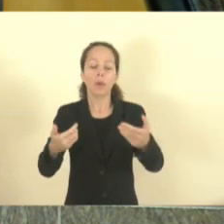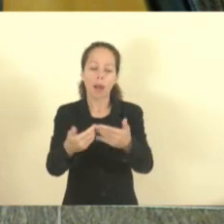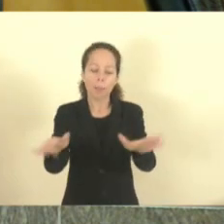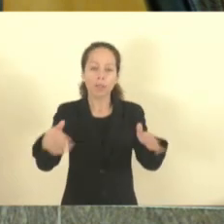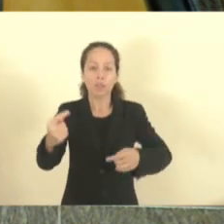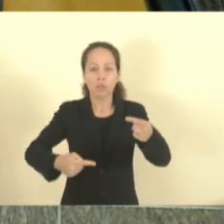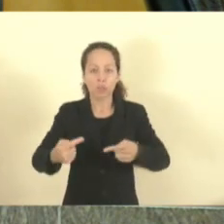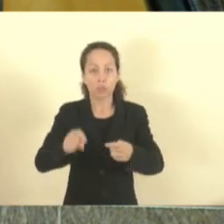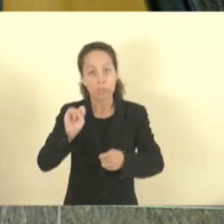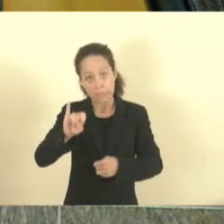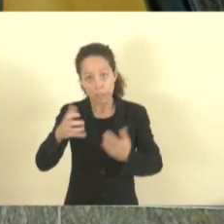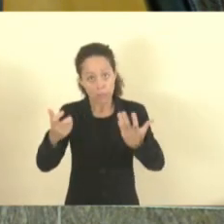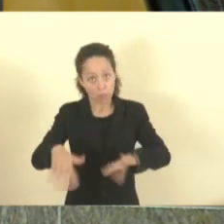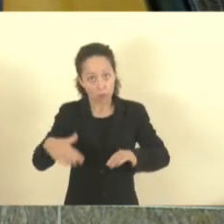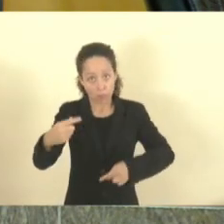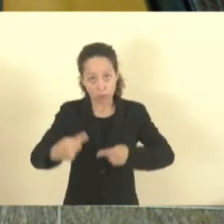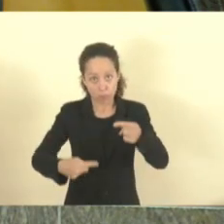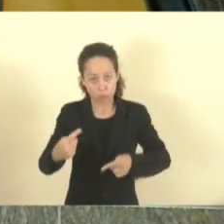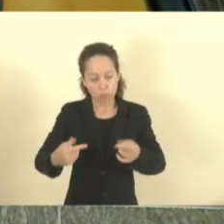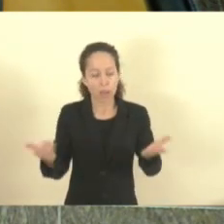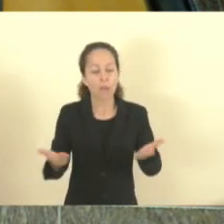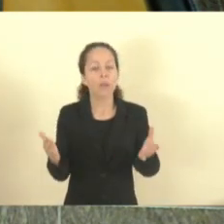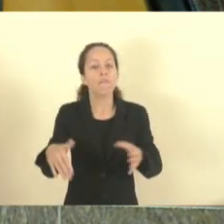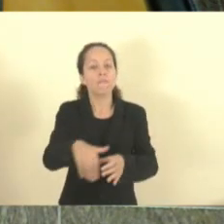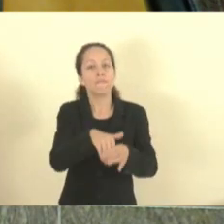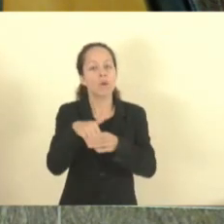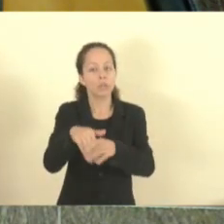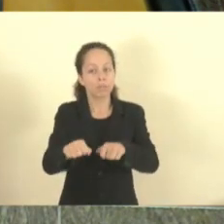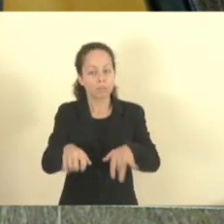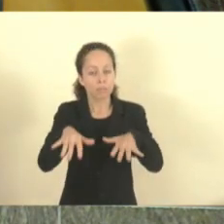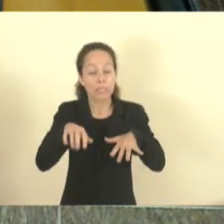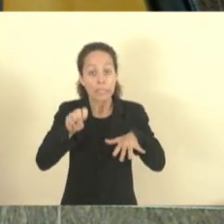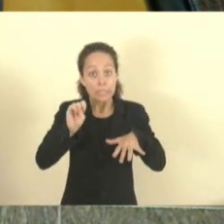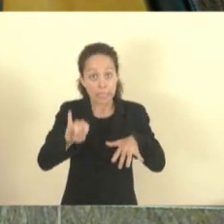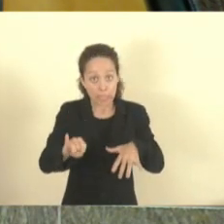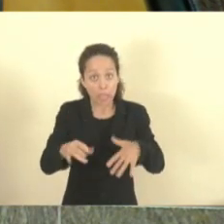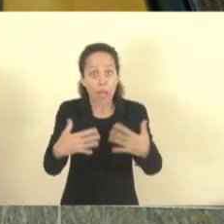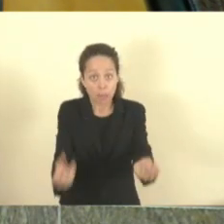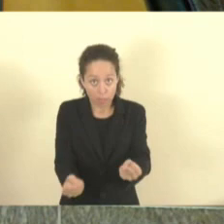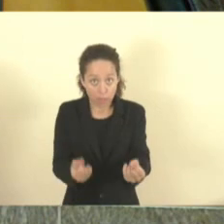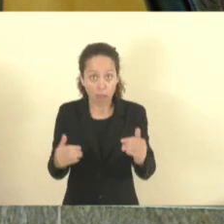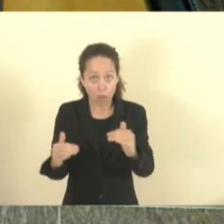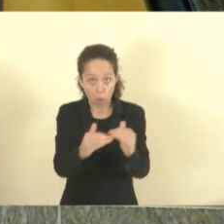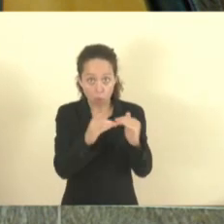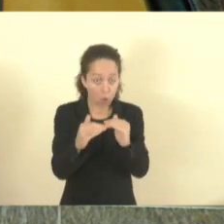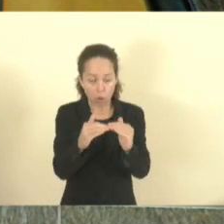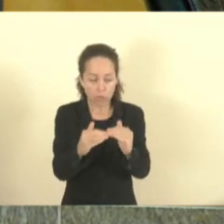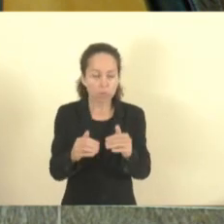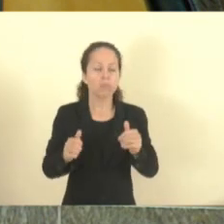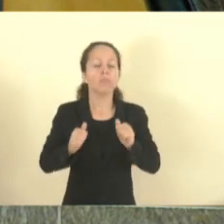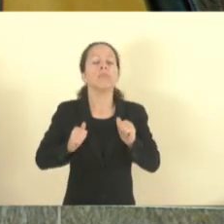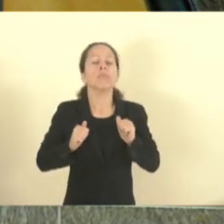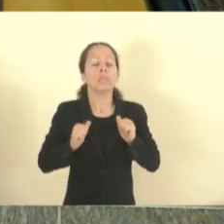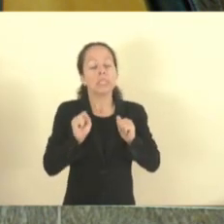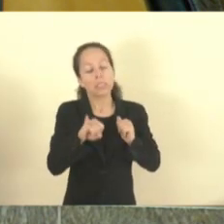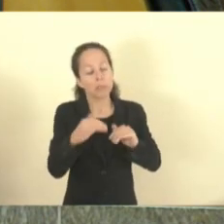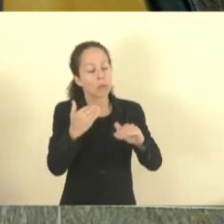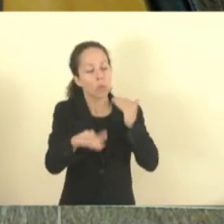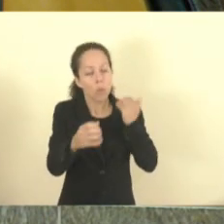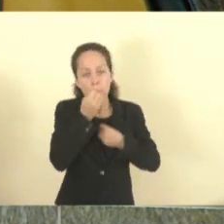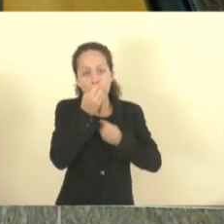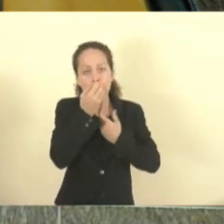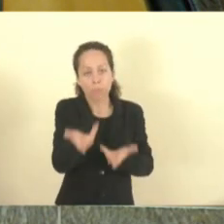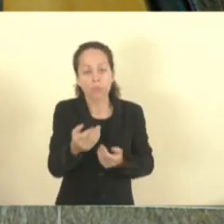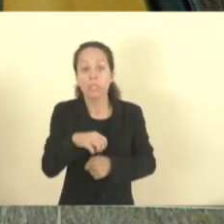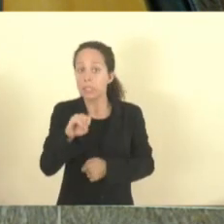não havendo quem queira discutir, em votação no plenário. Os deputados e deputadas que aprovam permaneçam como estão, os contrários se manifestem verbalmente. Não